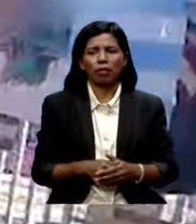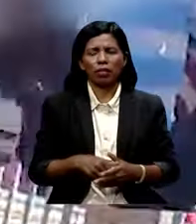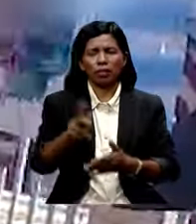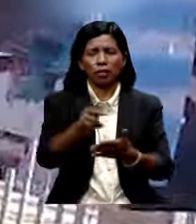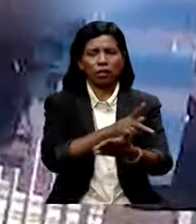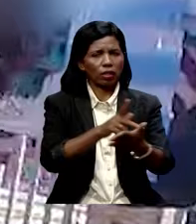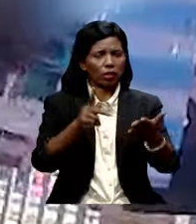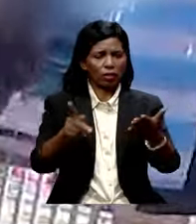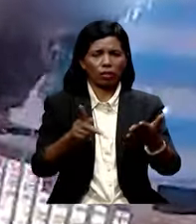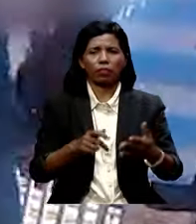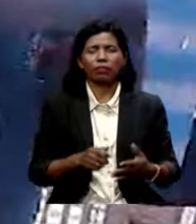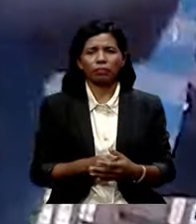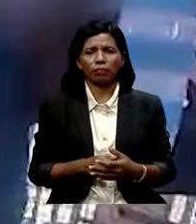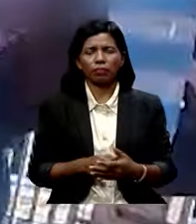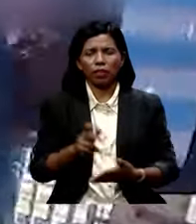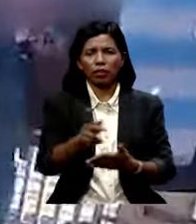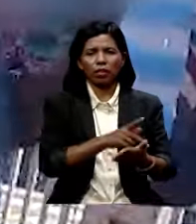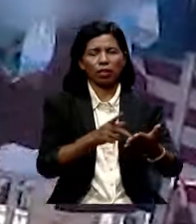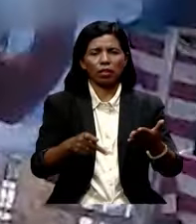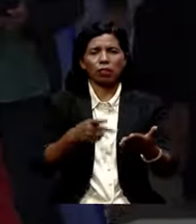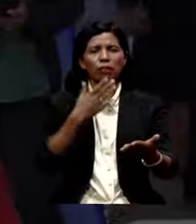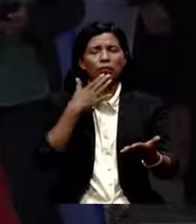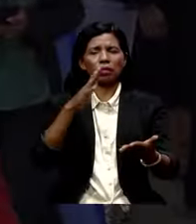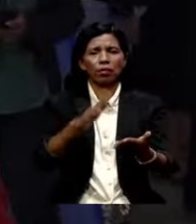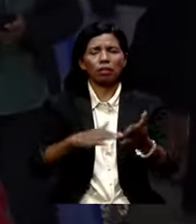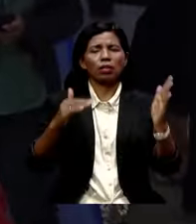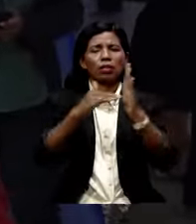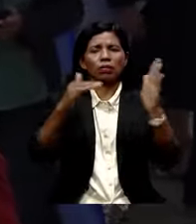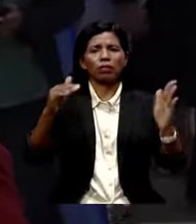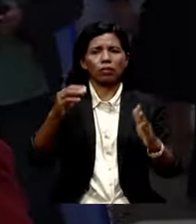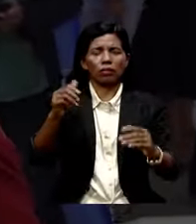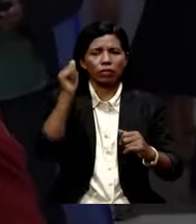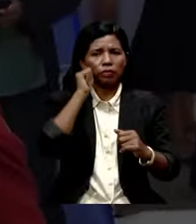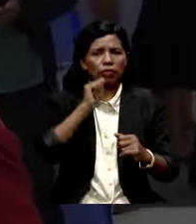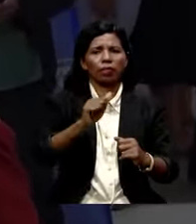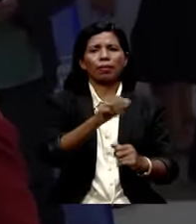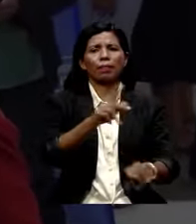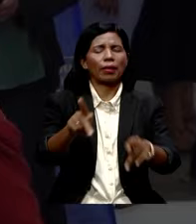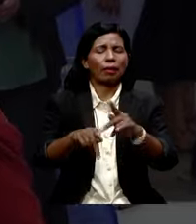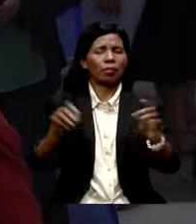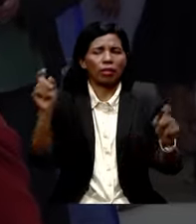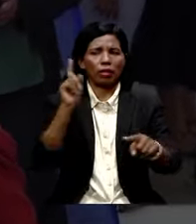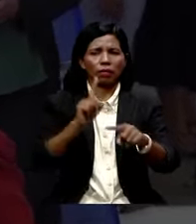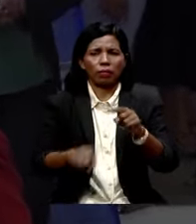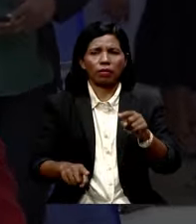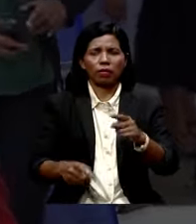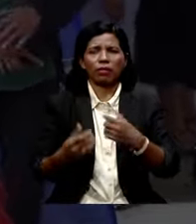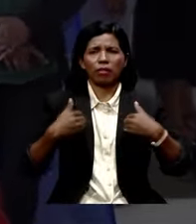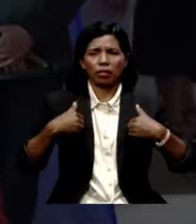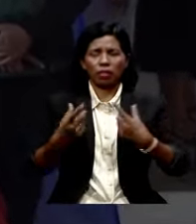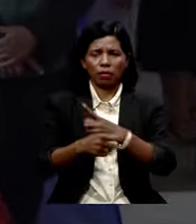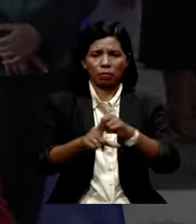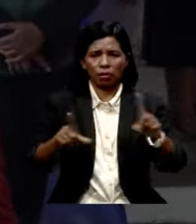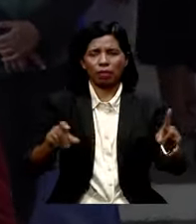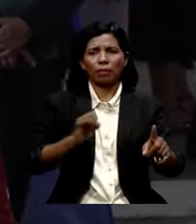Não é crime de agressão, crime de contrafeto, é maneira merece a liberdade. Eu